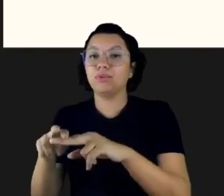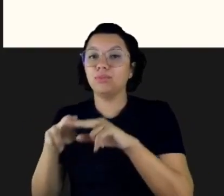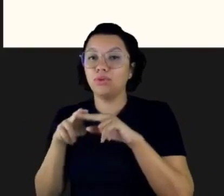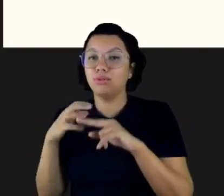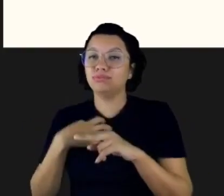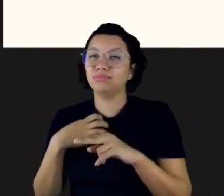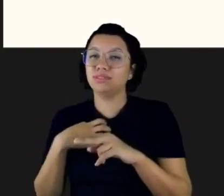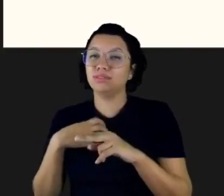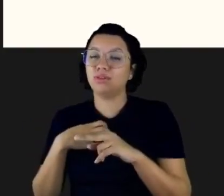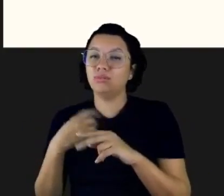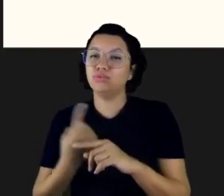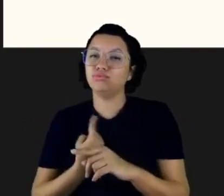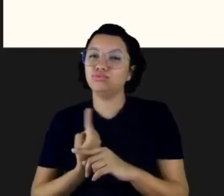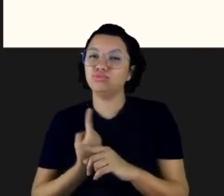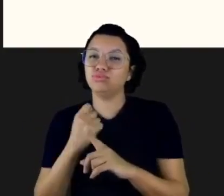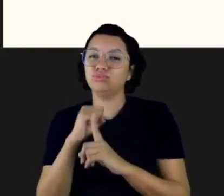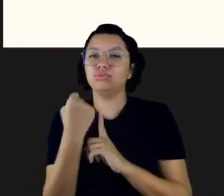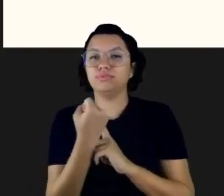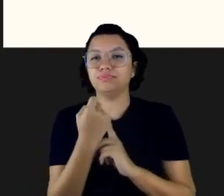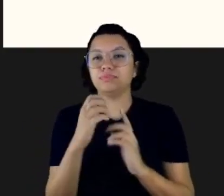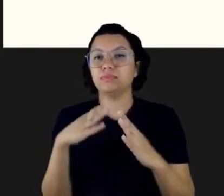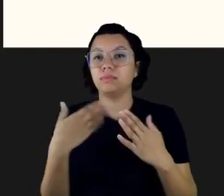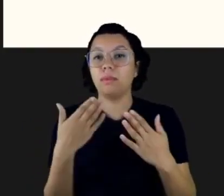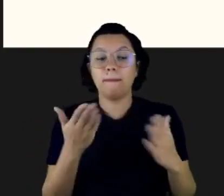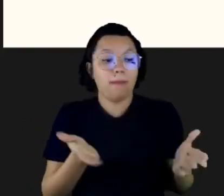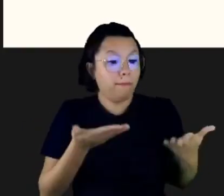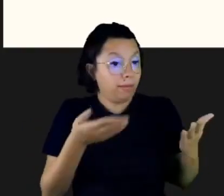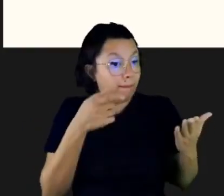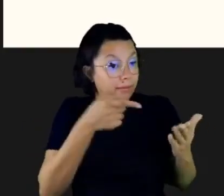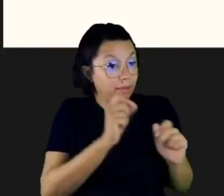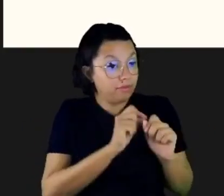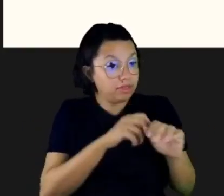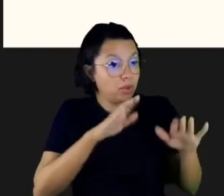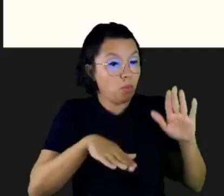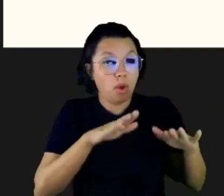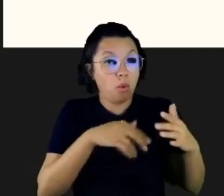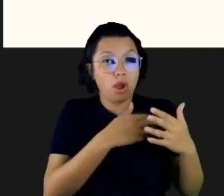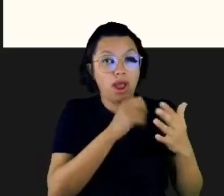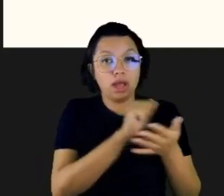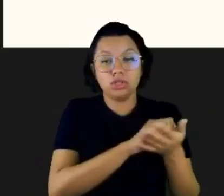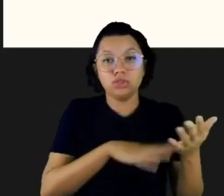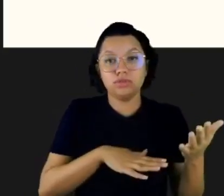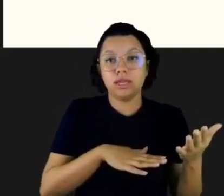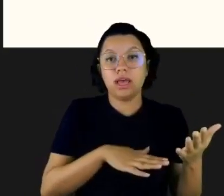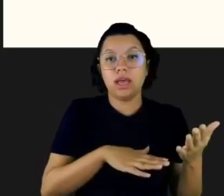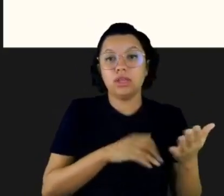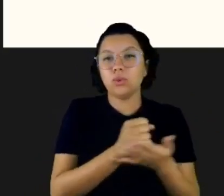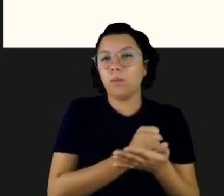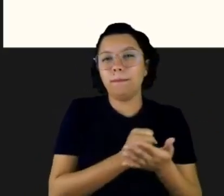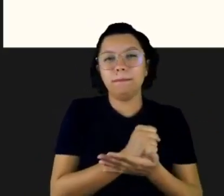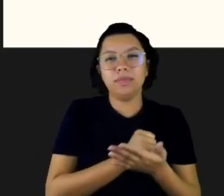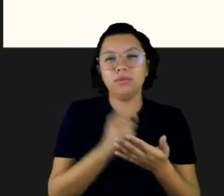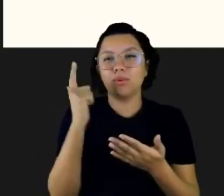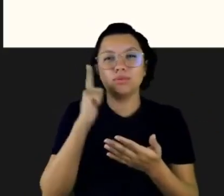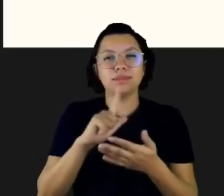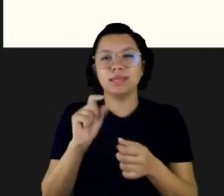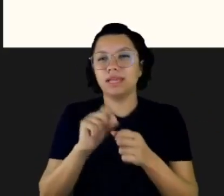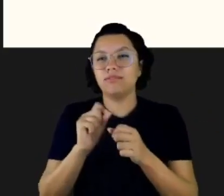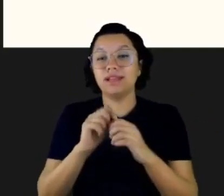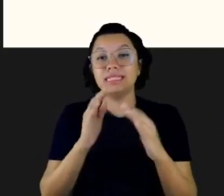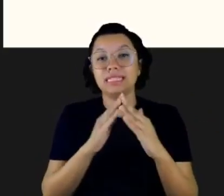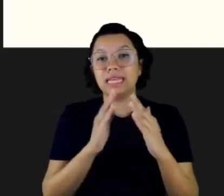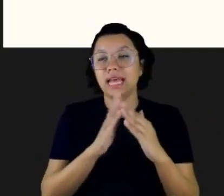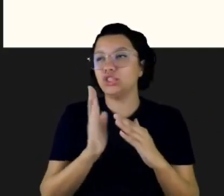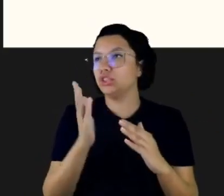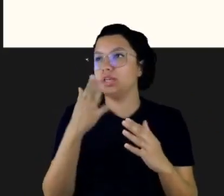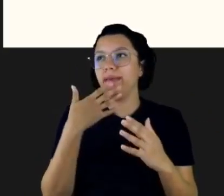Mas eu posso estimular que ele faça qualquer atividade física. O mínimo de coisas que eu conseguir que ele faça em casa já é um